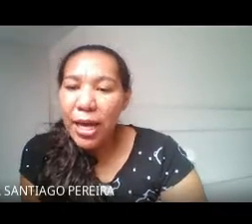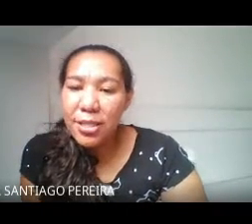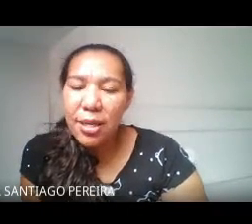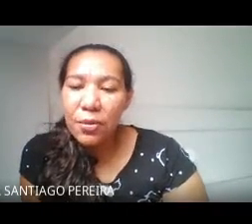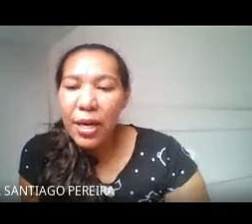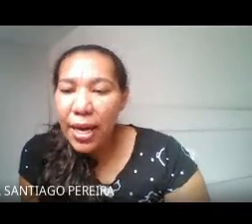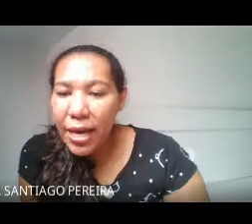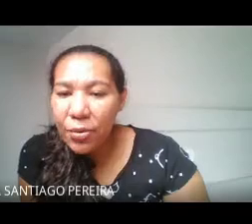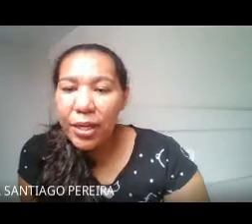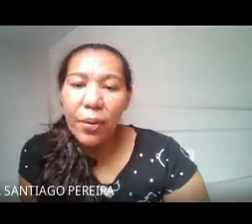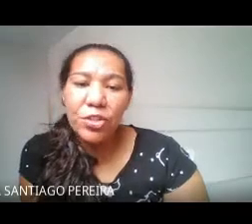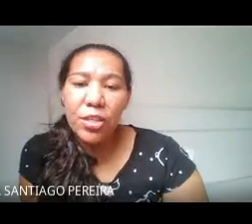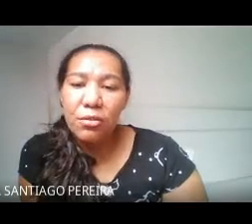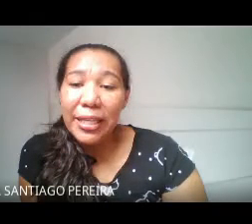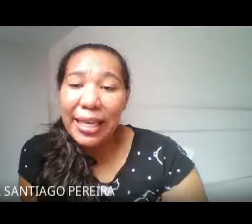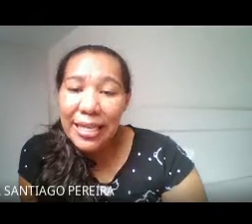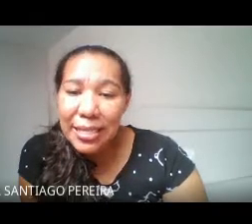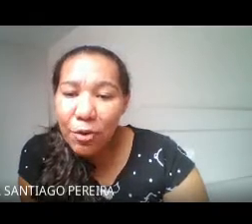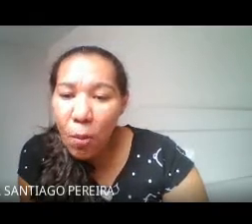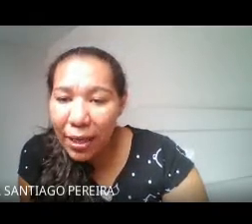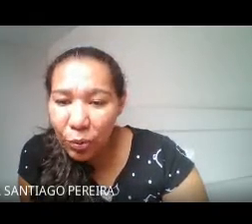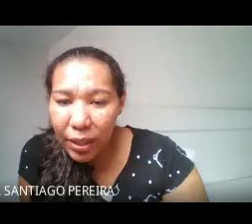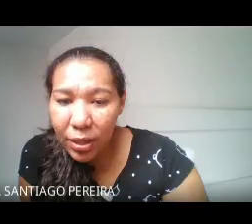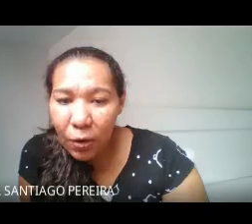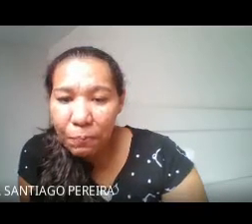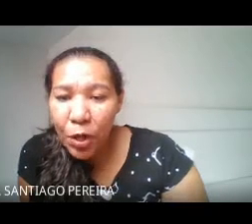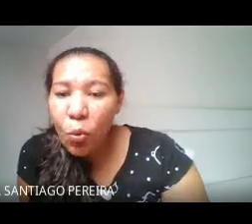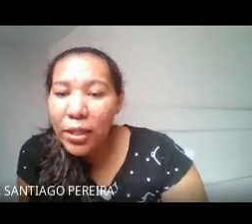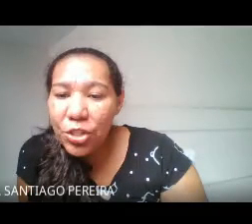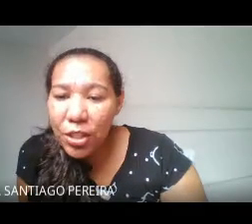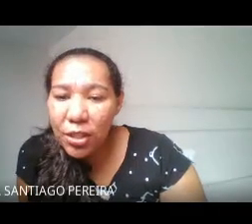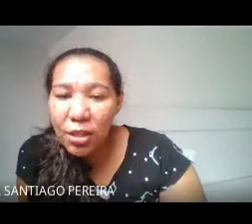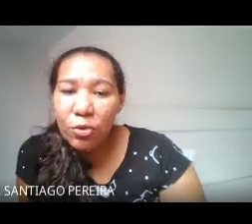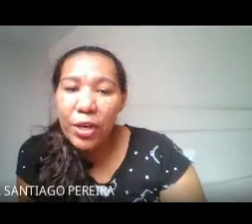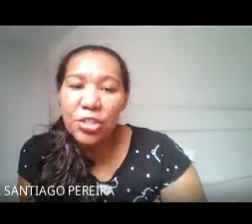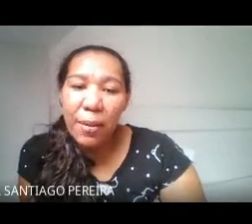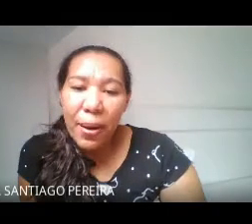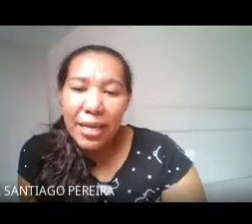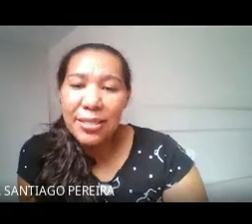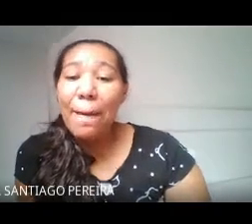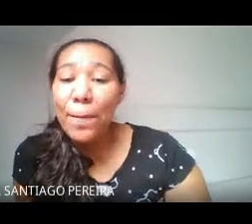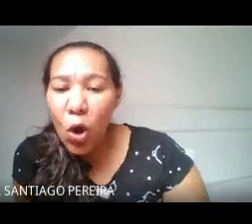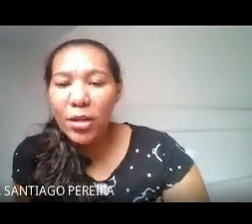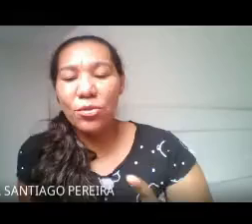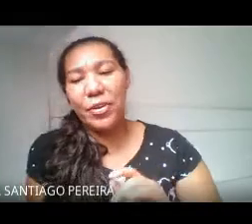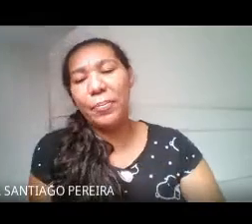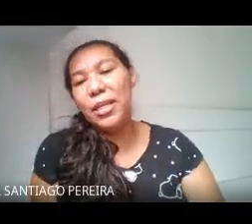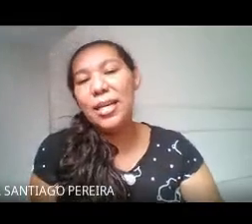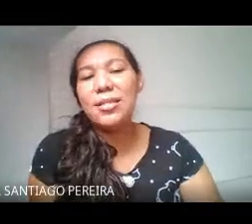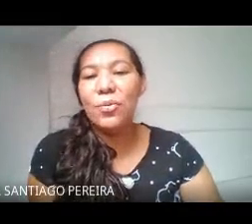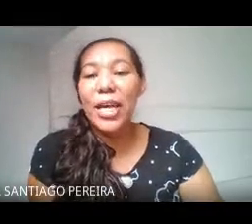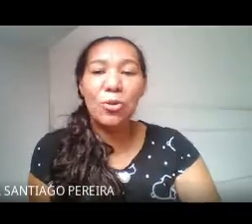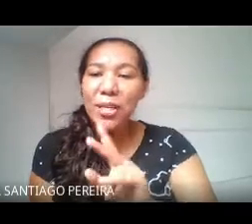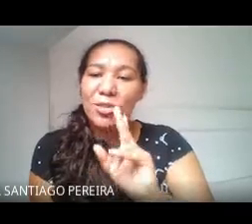verbo de ligação, huge, que é o adjetivo. Aí nesse formato aqui, ó, o adjetivo, ele já aparece após o verbo